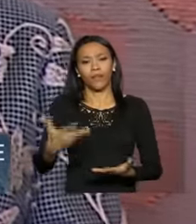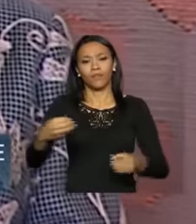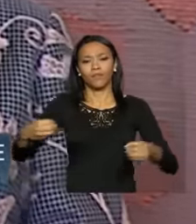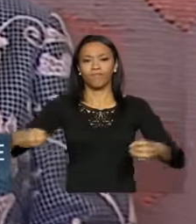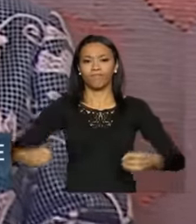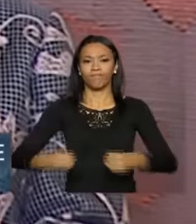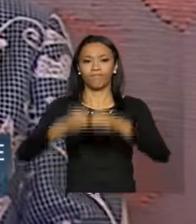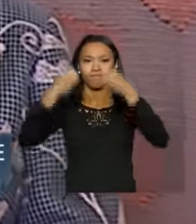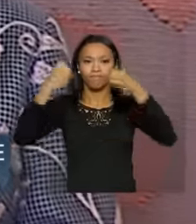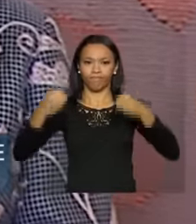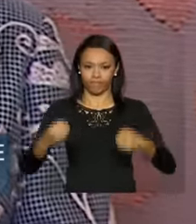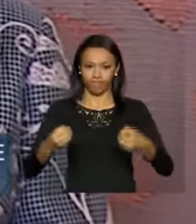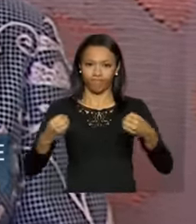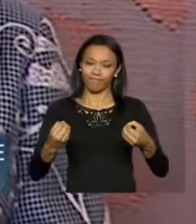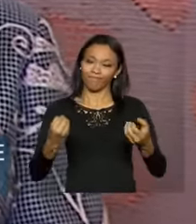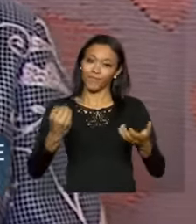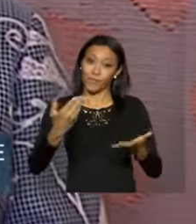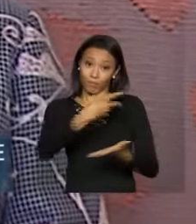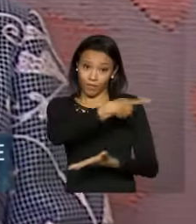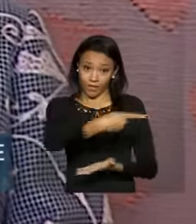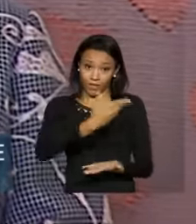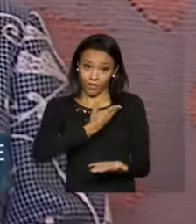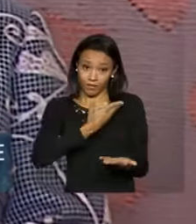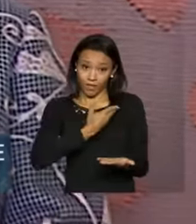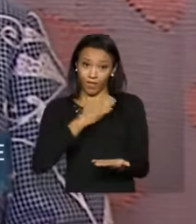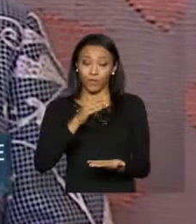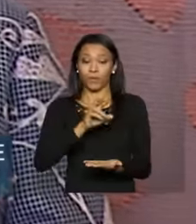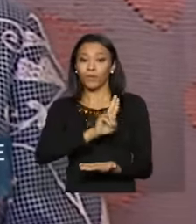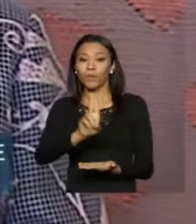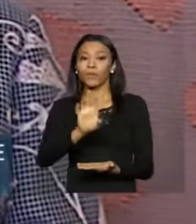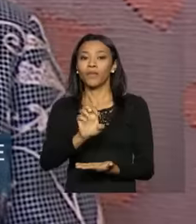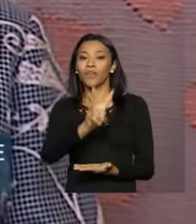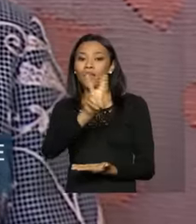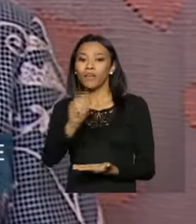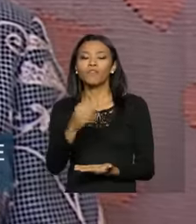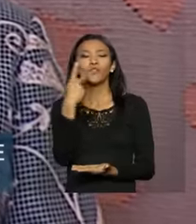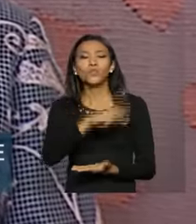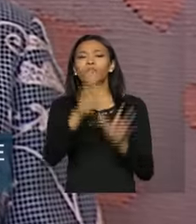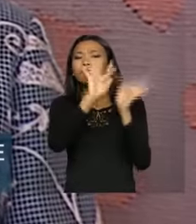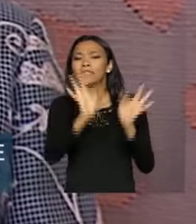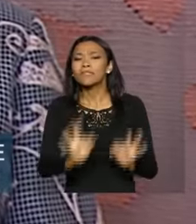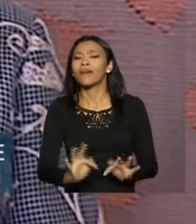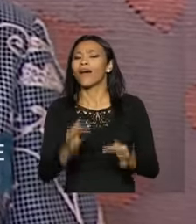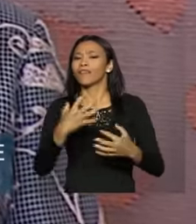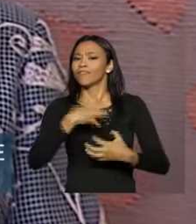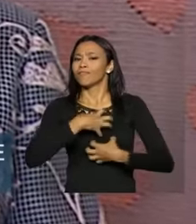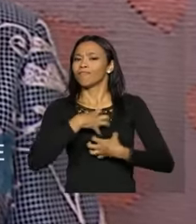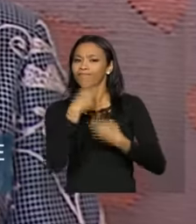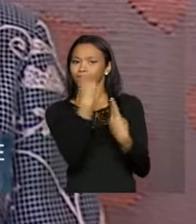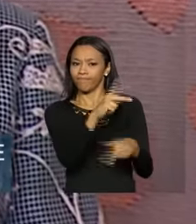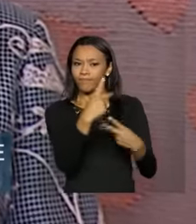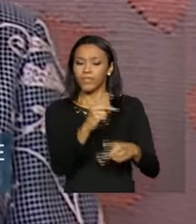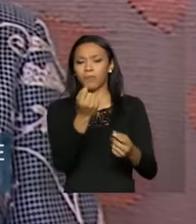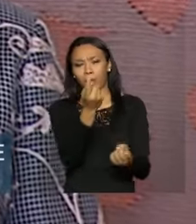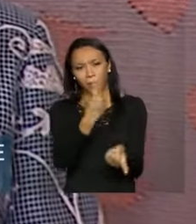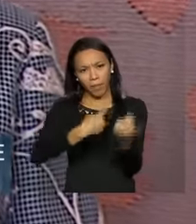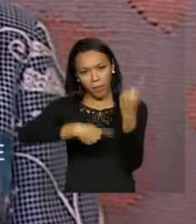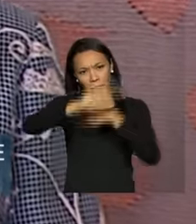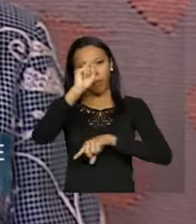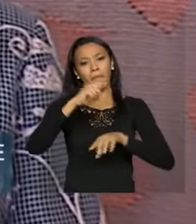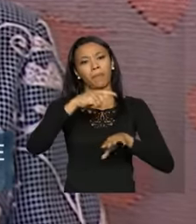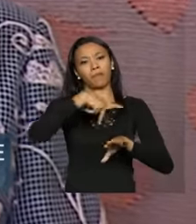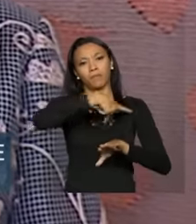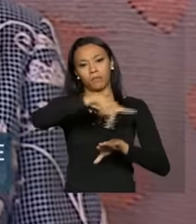brinde ao presidente amigo Evo, à sua felicidade pessoal, bem como à prosperidade da Bolívia e do